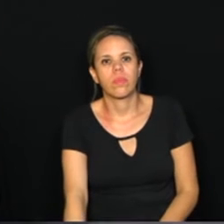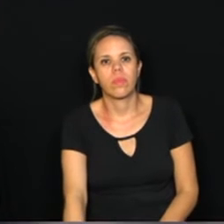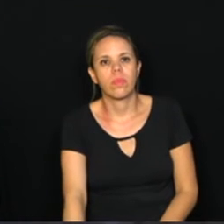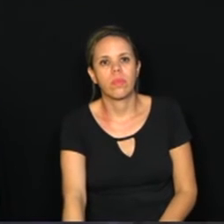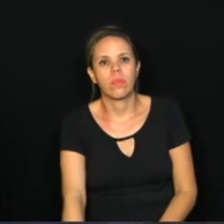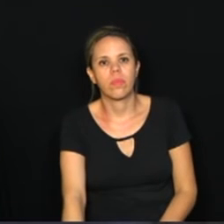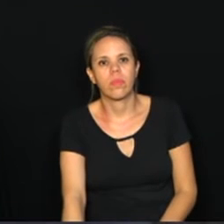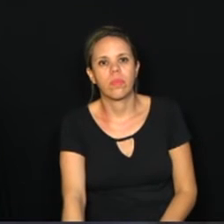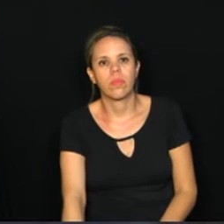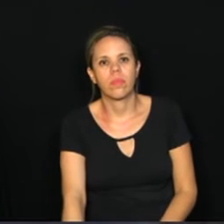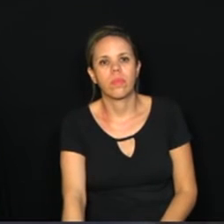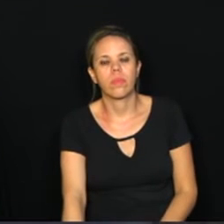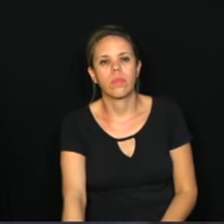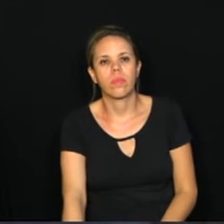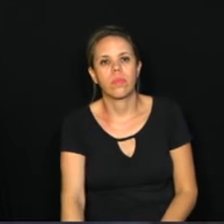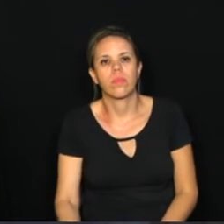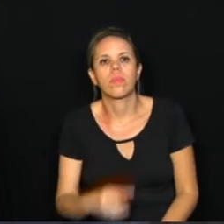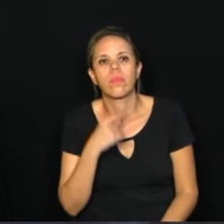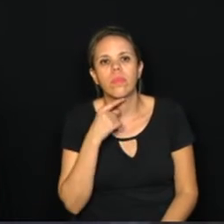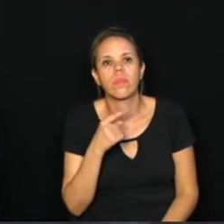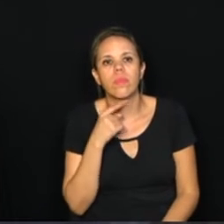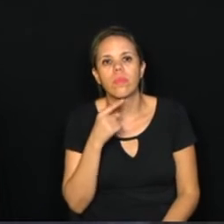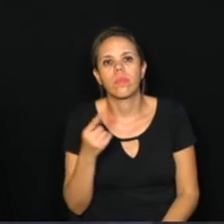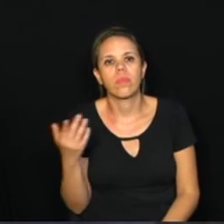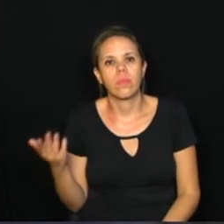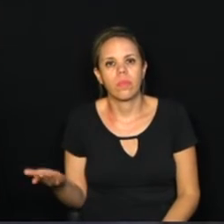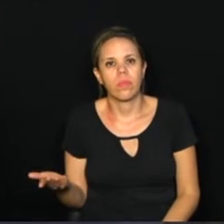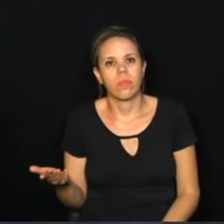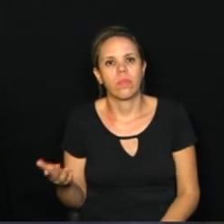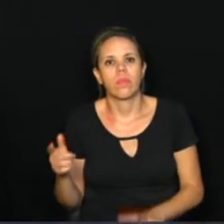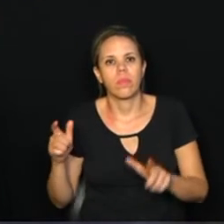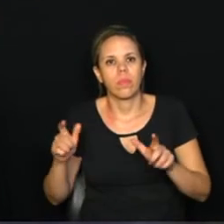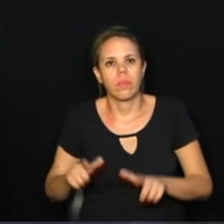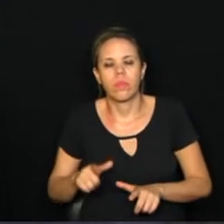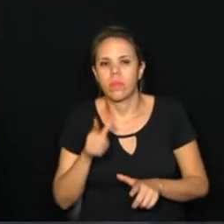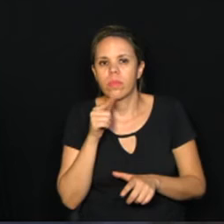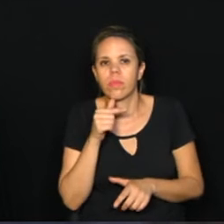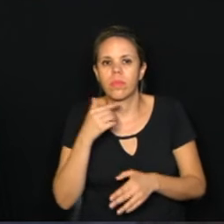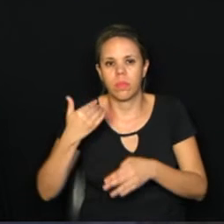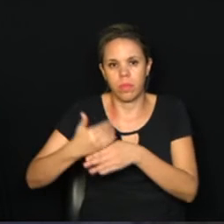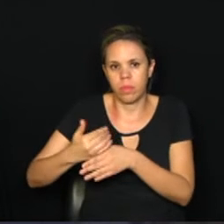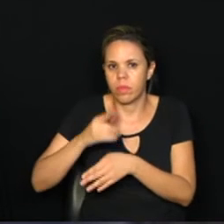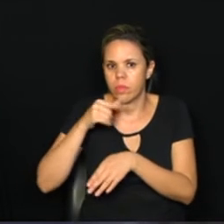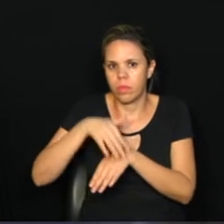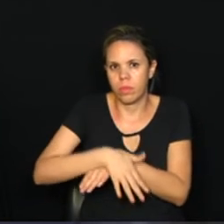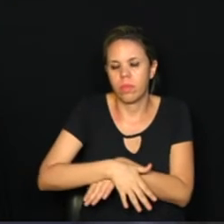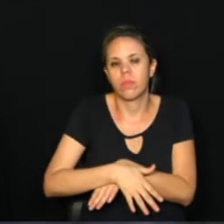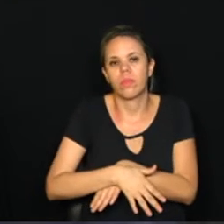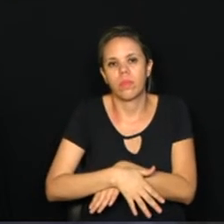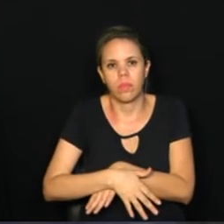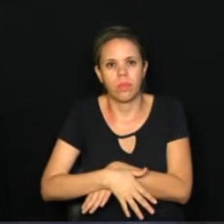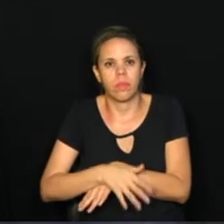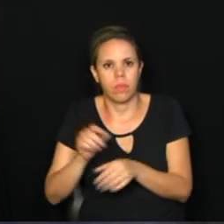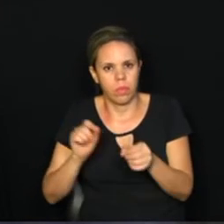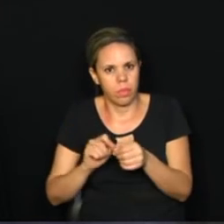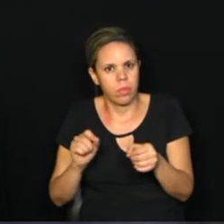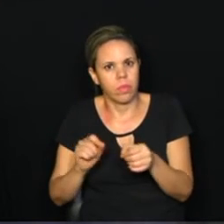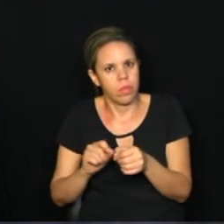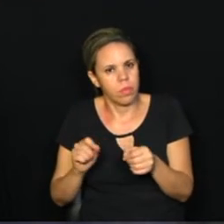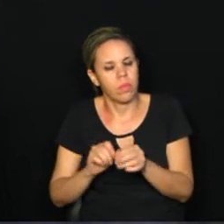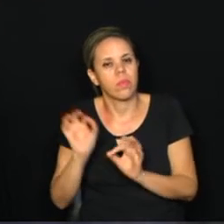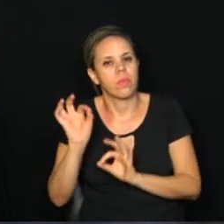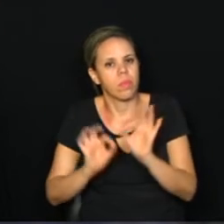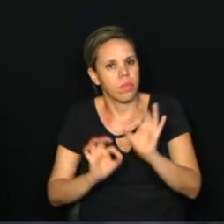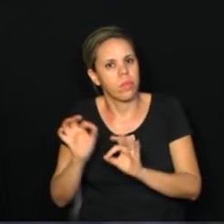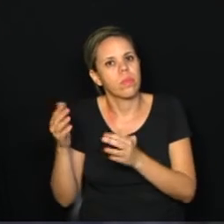Paulo. A minha dúvida seria em relação a reservatórios ou barragens que estão sendo feitas ou